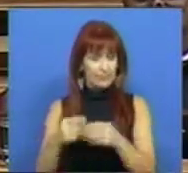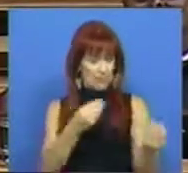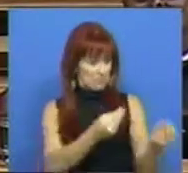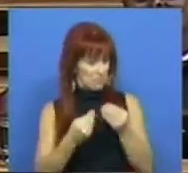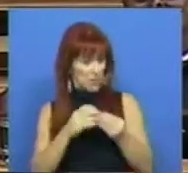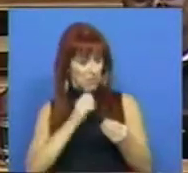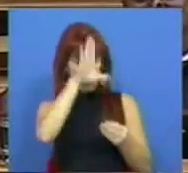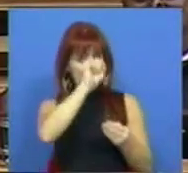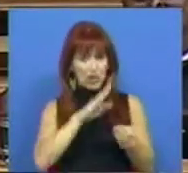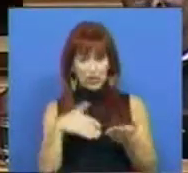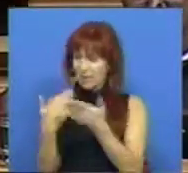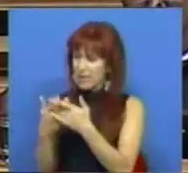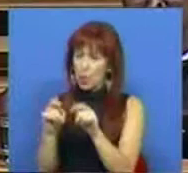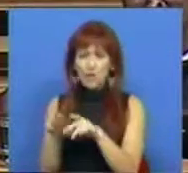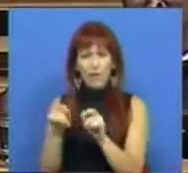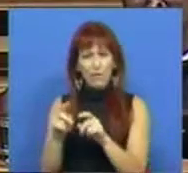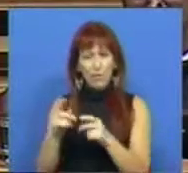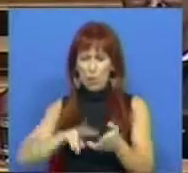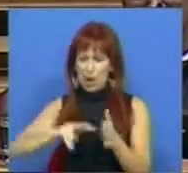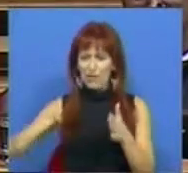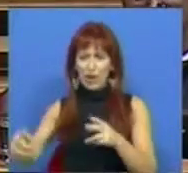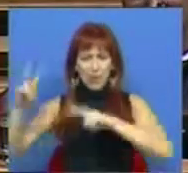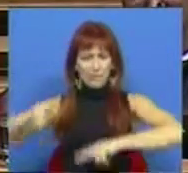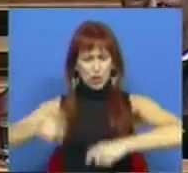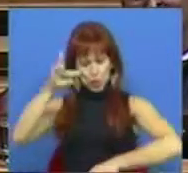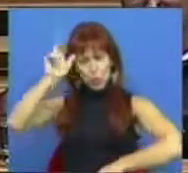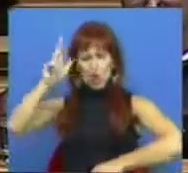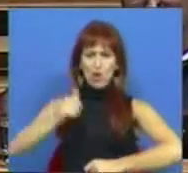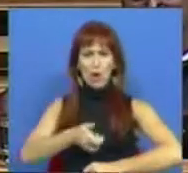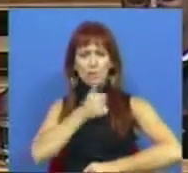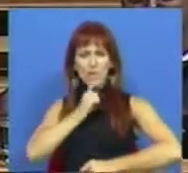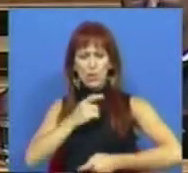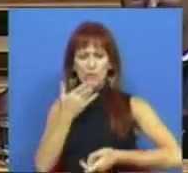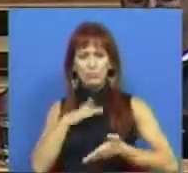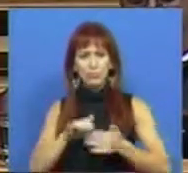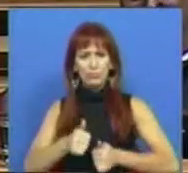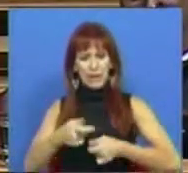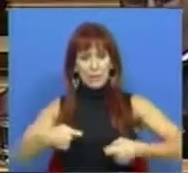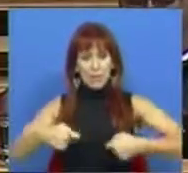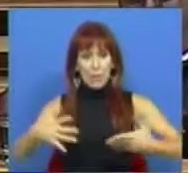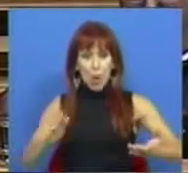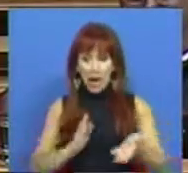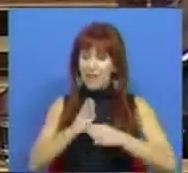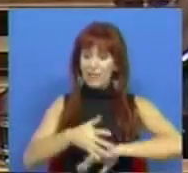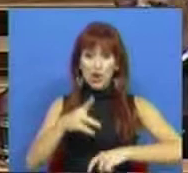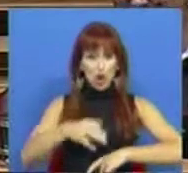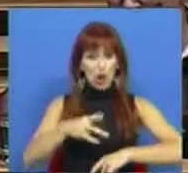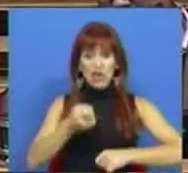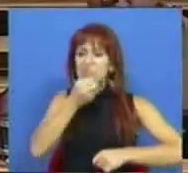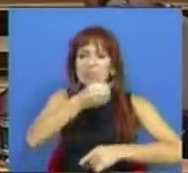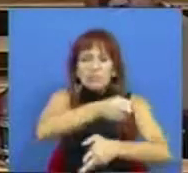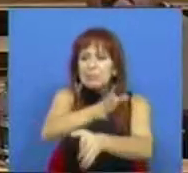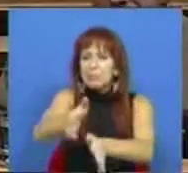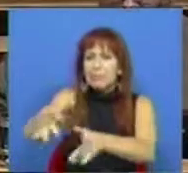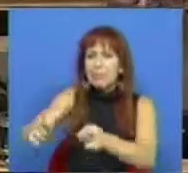nosso primeiro-ministro uma reforma fiscal corajosa ou medidas de racionalização da despesa através do corte nos